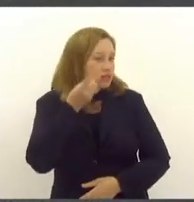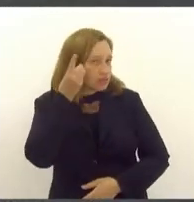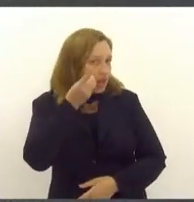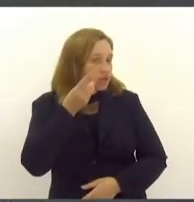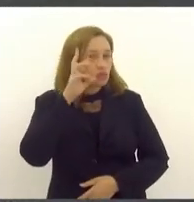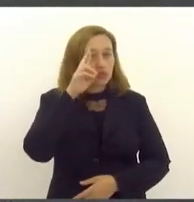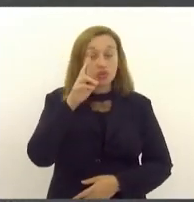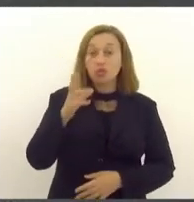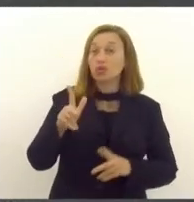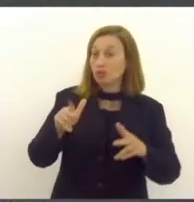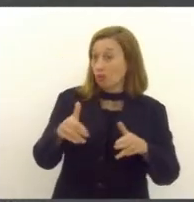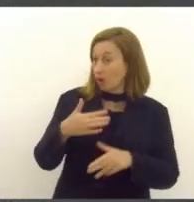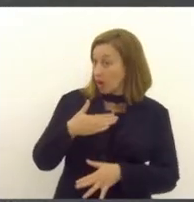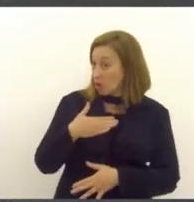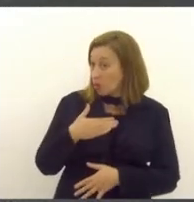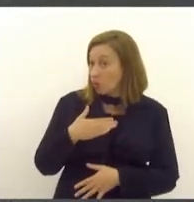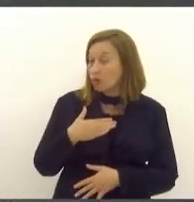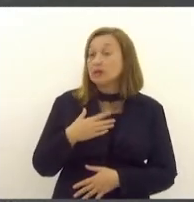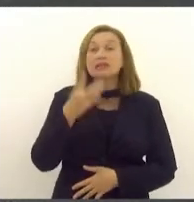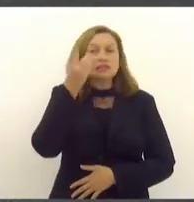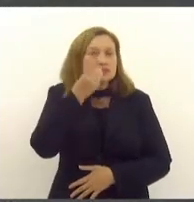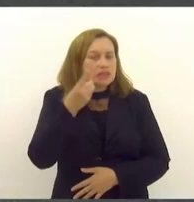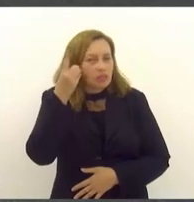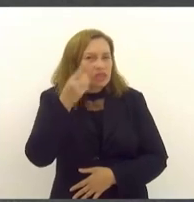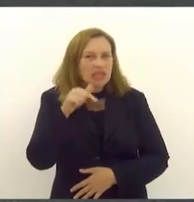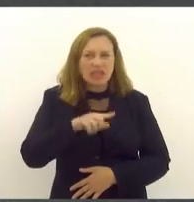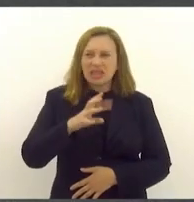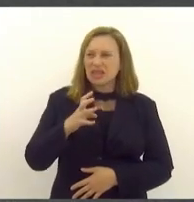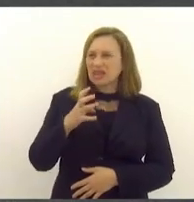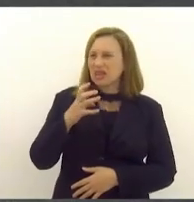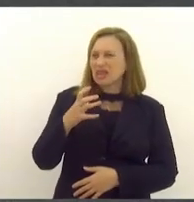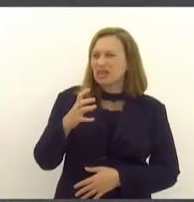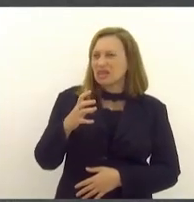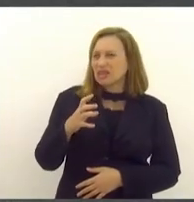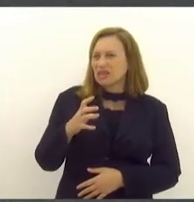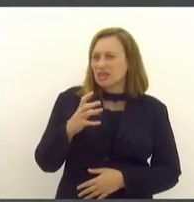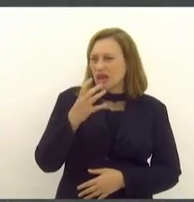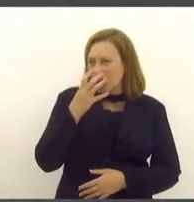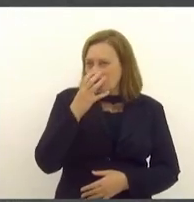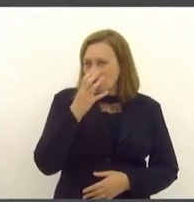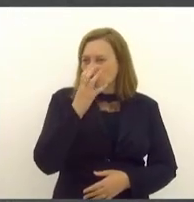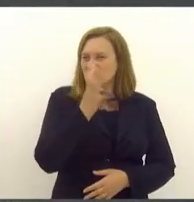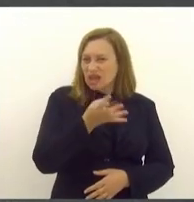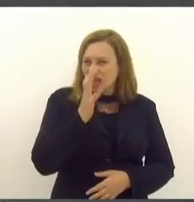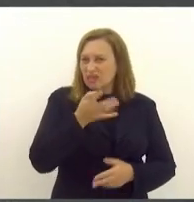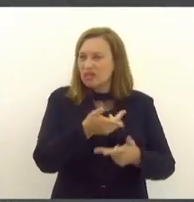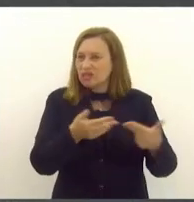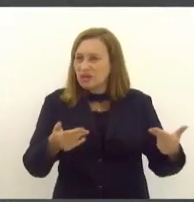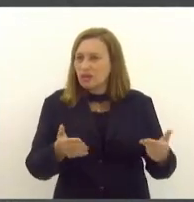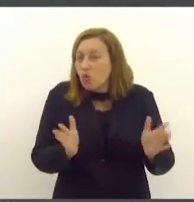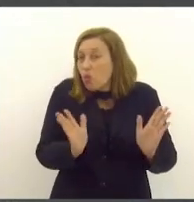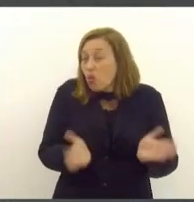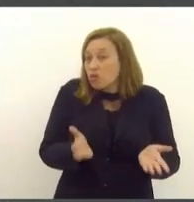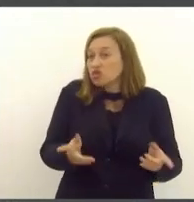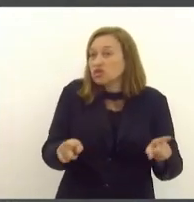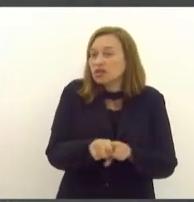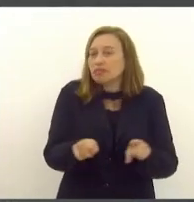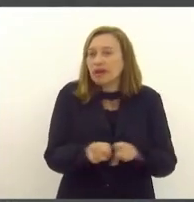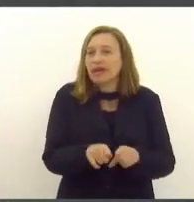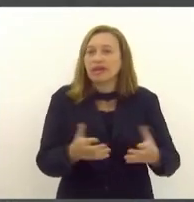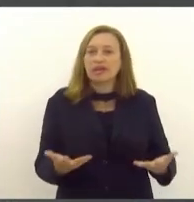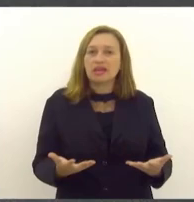assim como eu somos deputados aqui acusados muitas vezes inclusive na sessão de hoje de querer polemizar